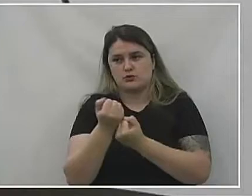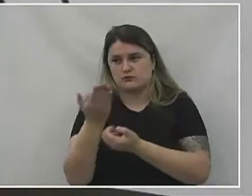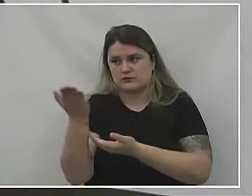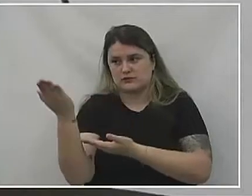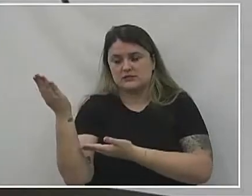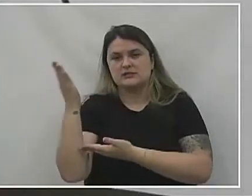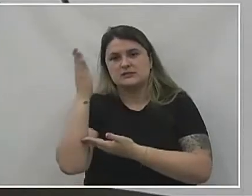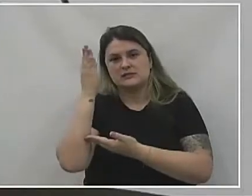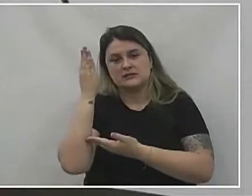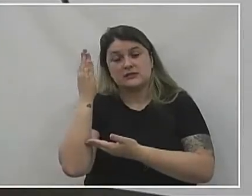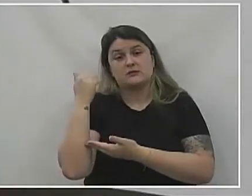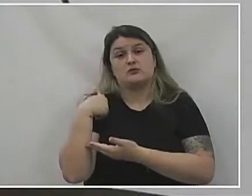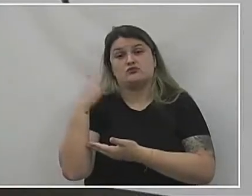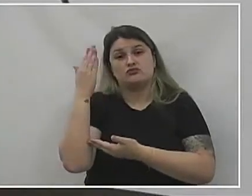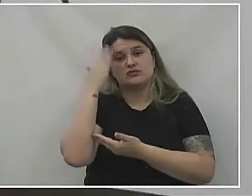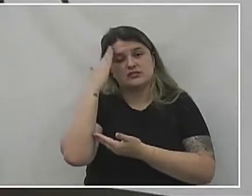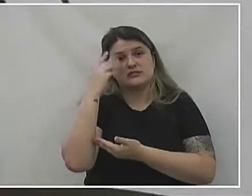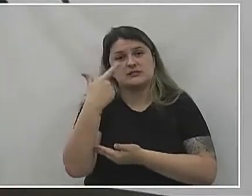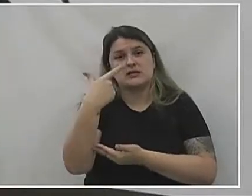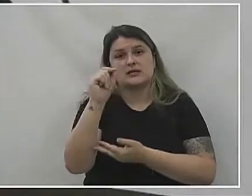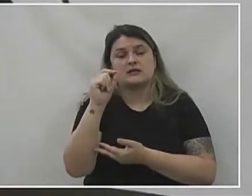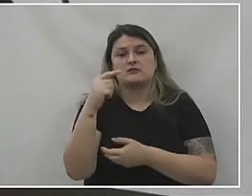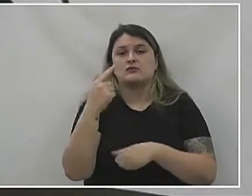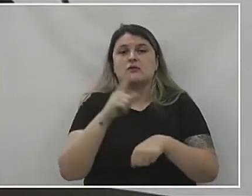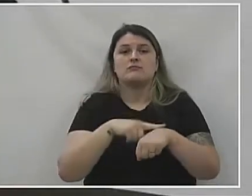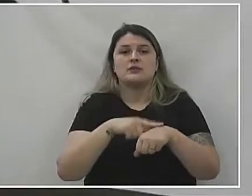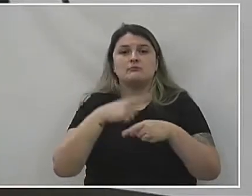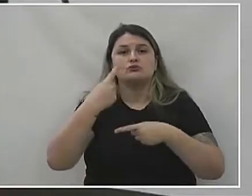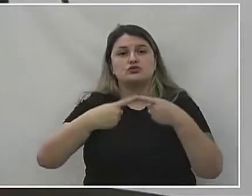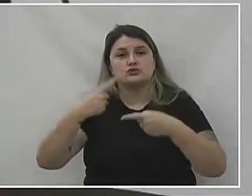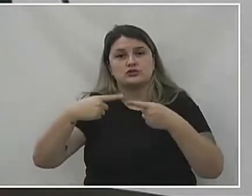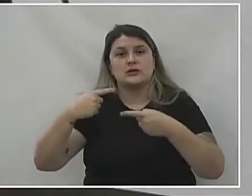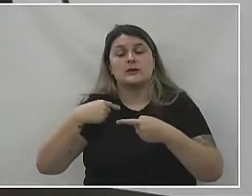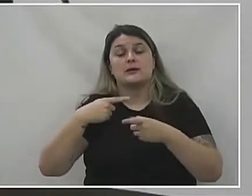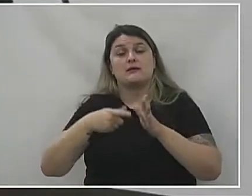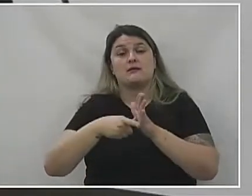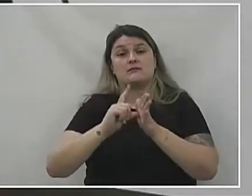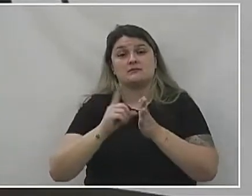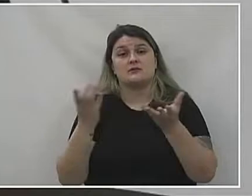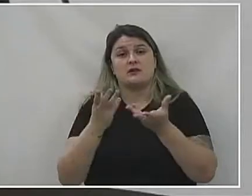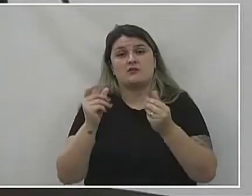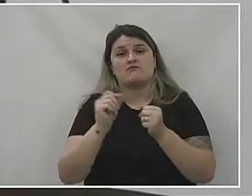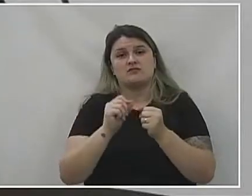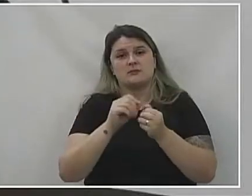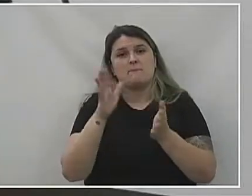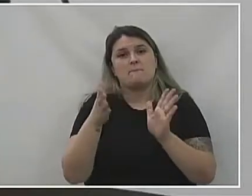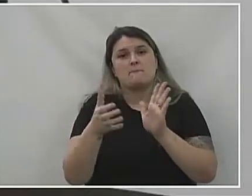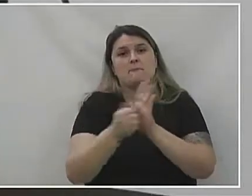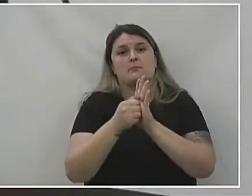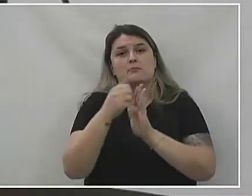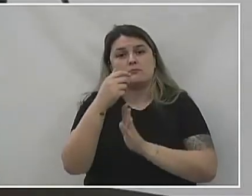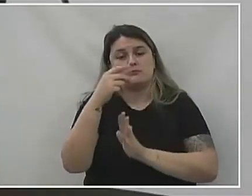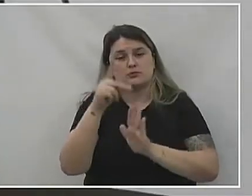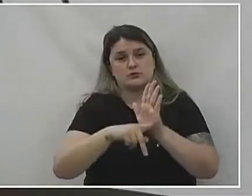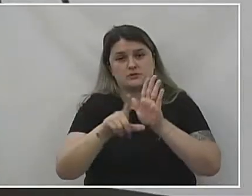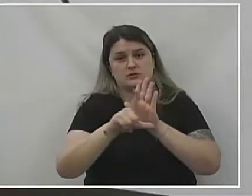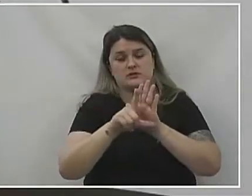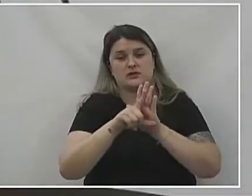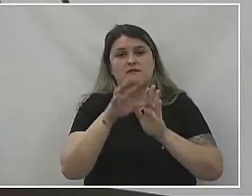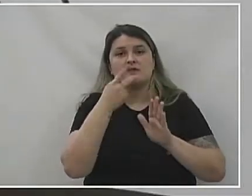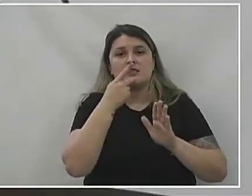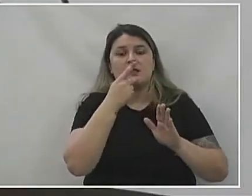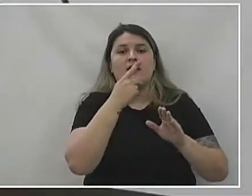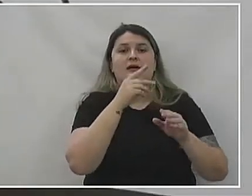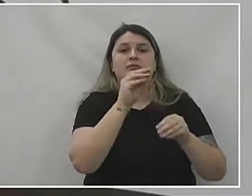sei que vou sair então não vai dar tempo de estar aqui para discutir essa proposta mas eu quero antes de sair protocolar um projeto de lei que trata sobre a